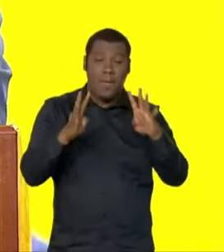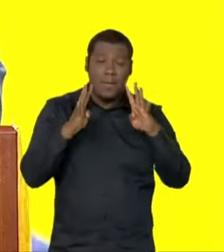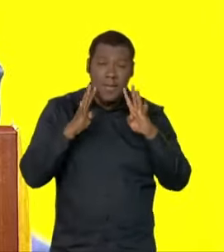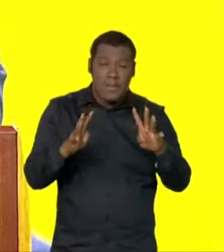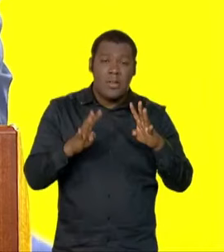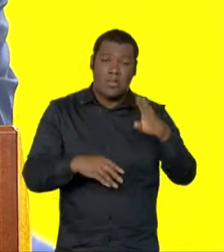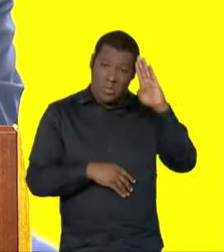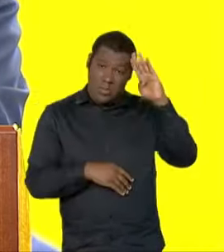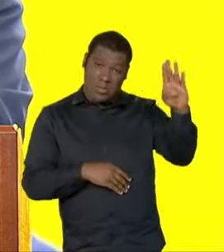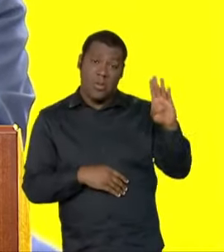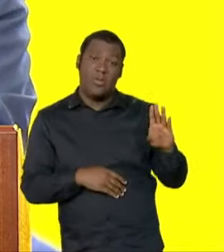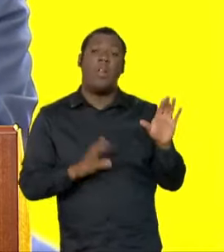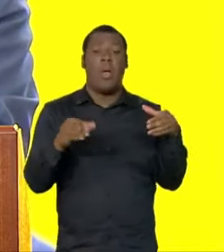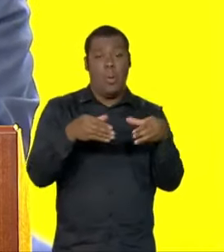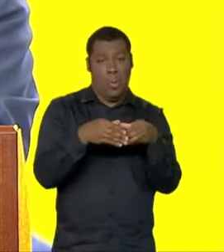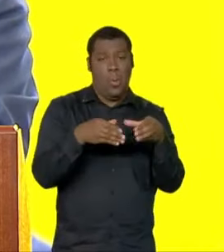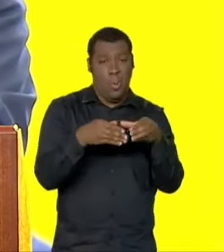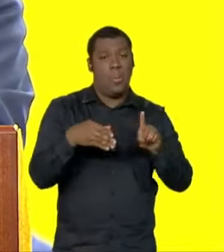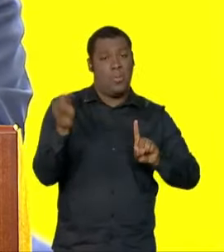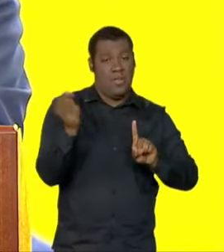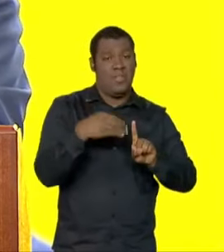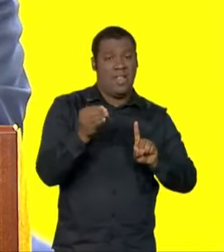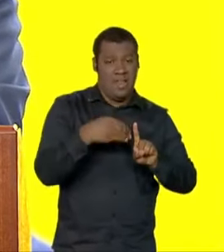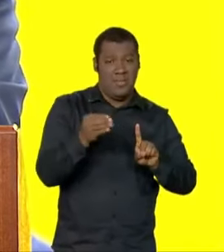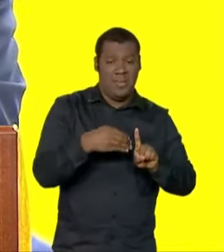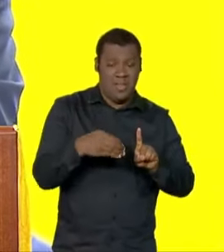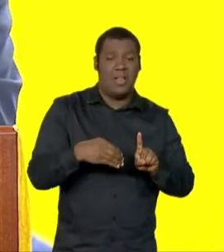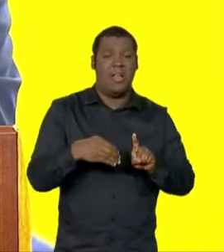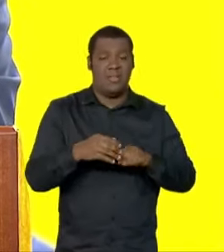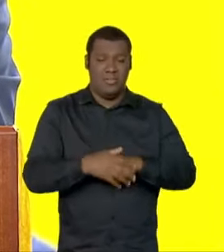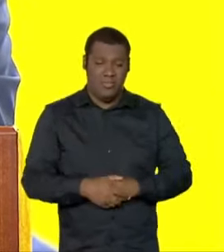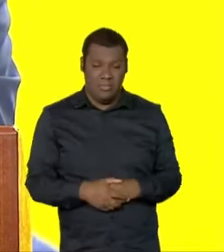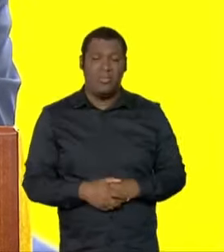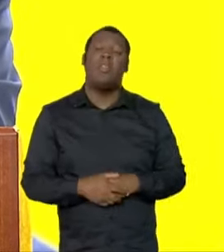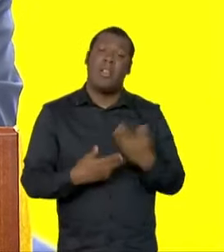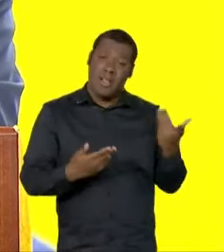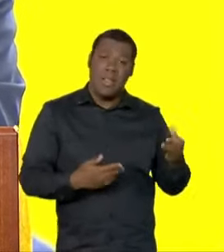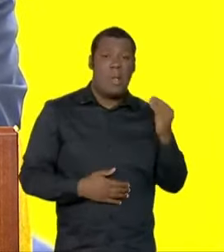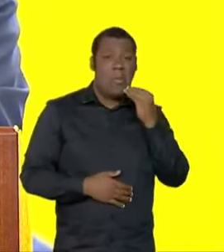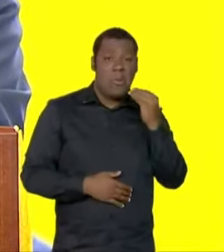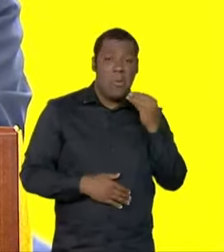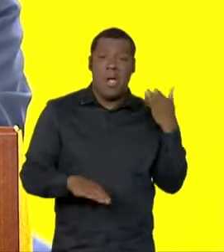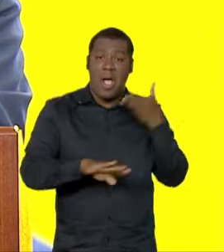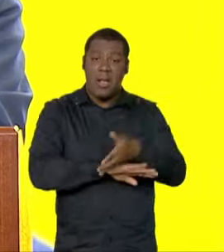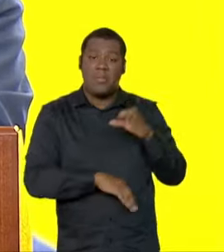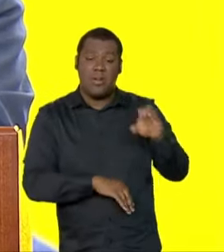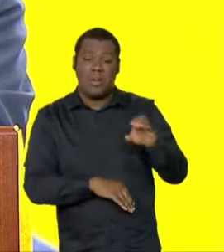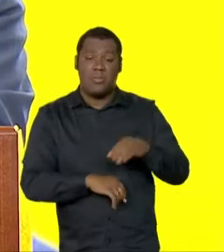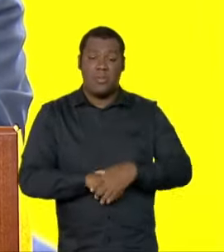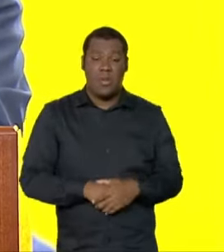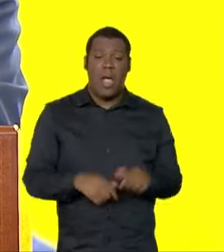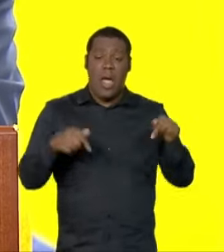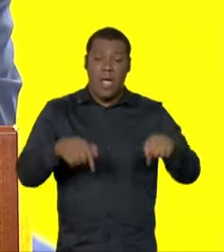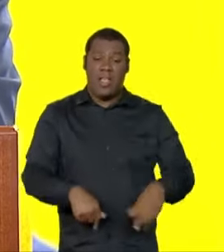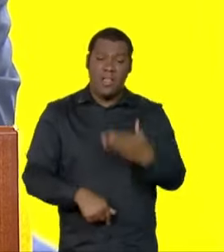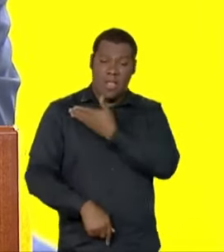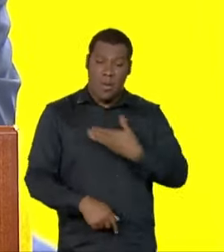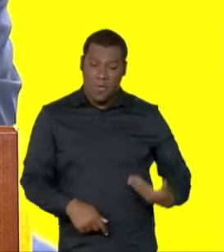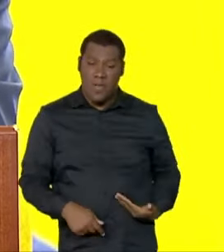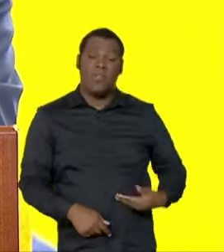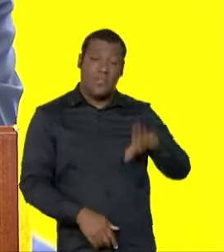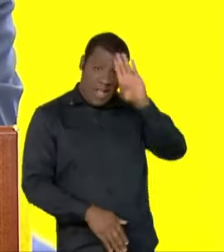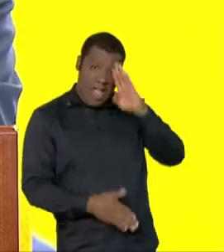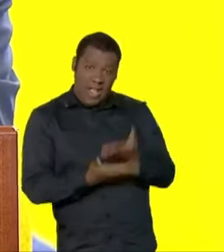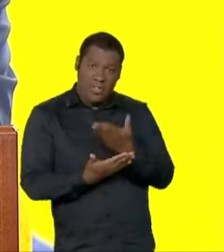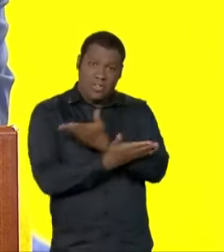à população mais vulnerável e com mais dificuldades de acesso ao crédito. Sabe por quê? Porque esse governo acredita em